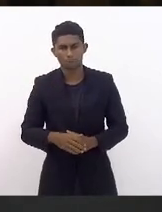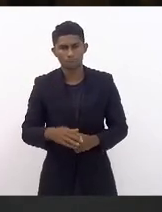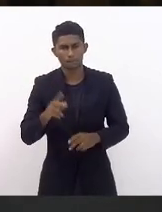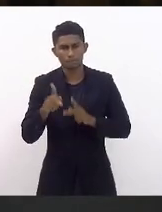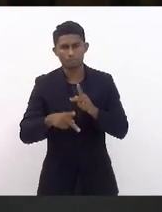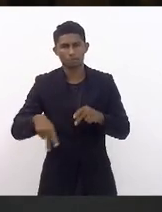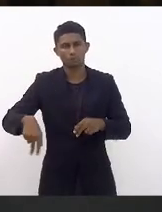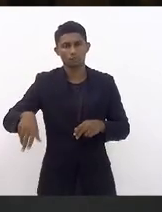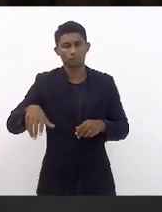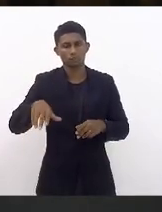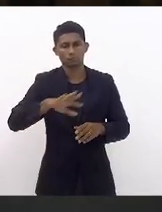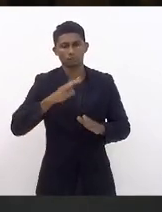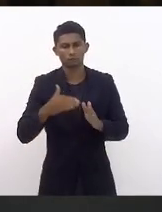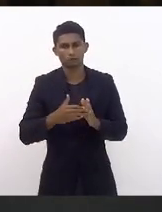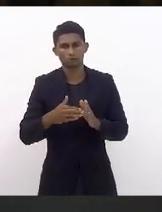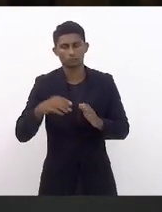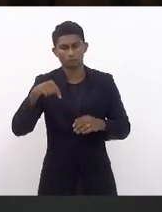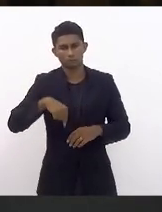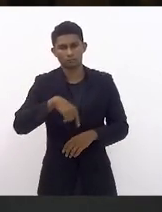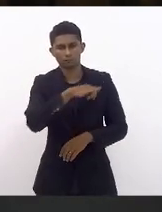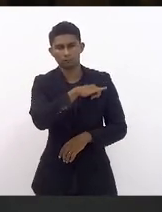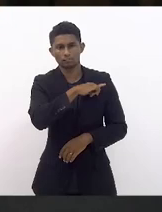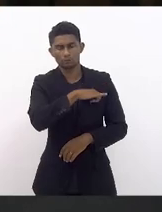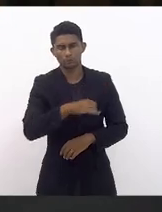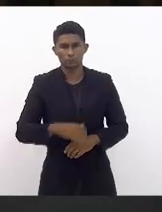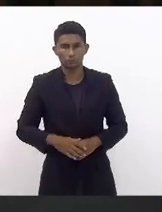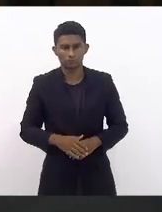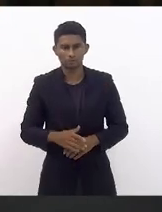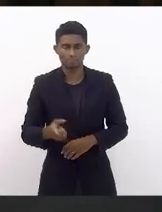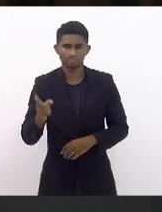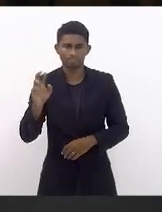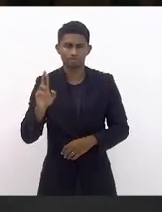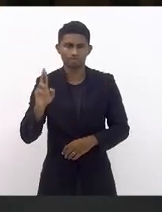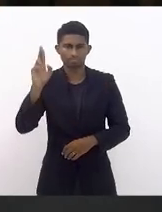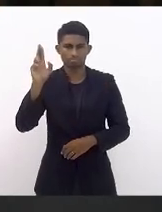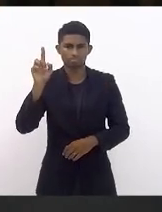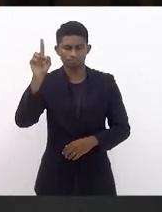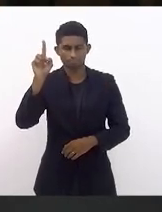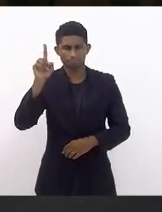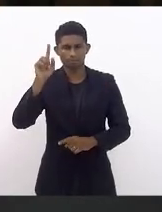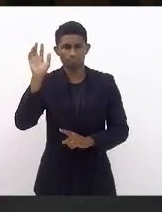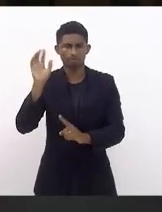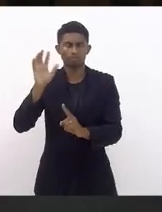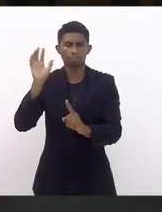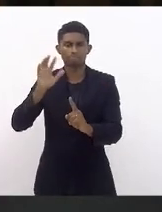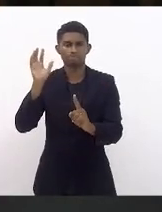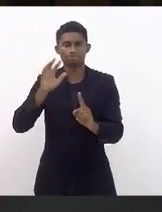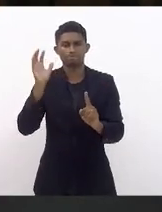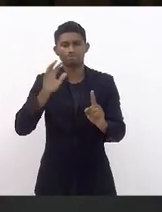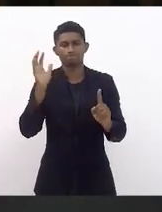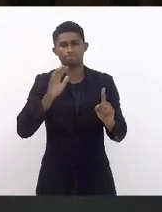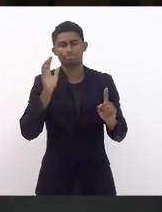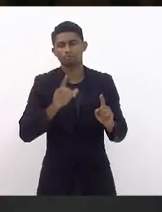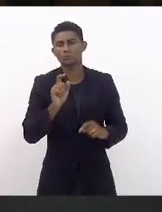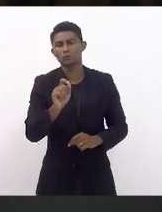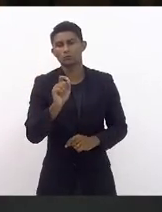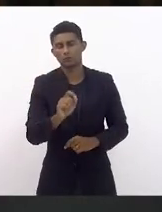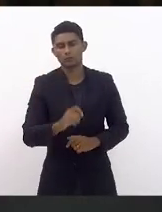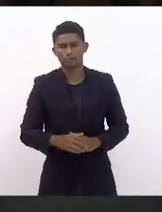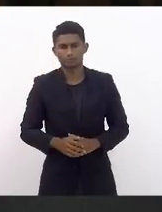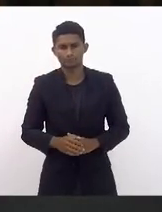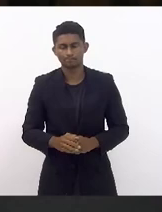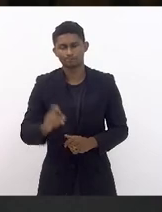povo do Rio de Janeiro, que o Senhor influencie, derramando, Senhor Deus,